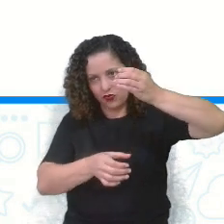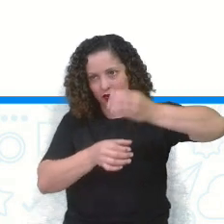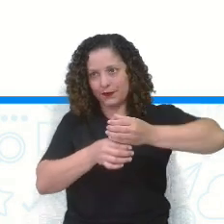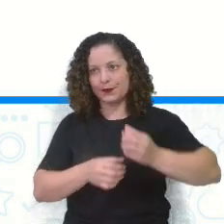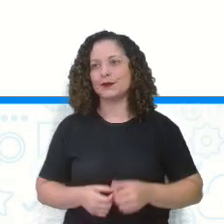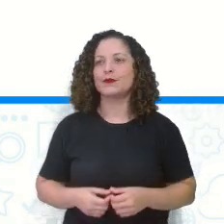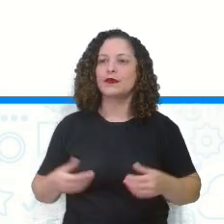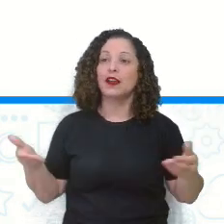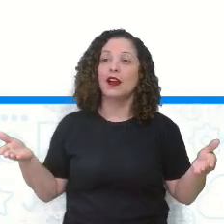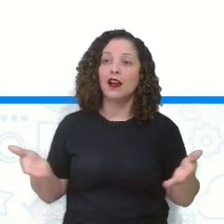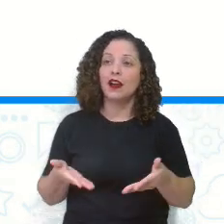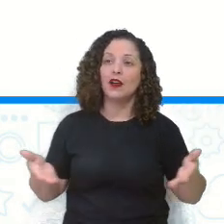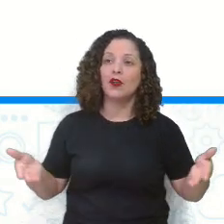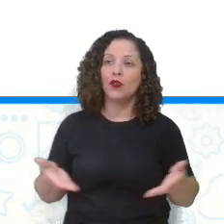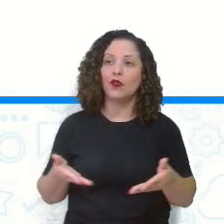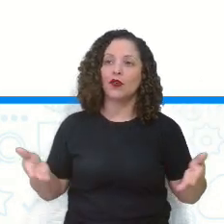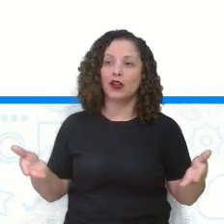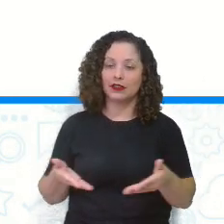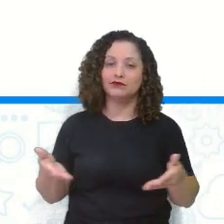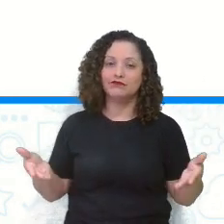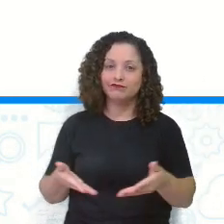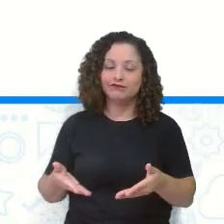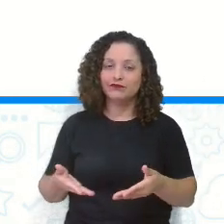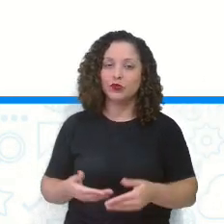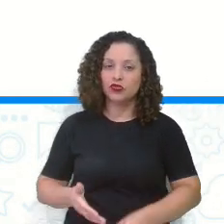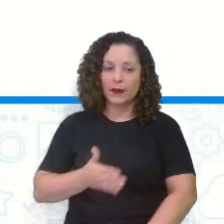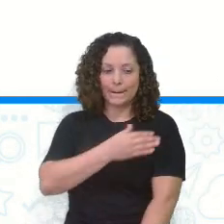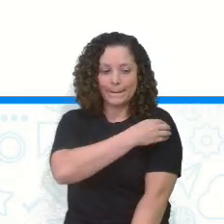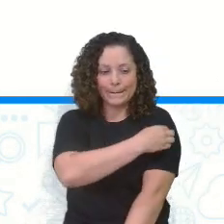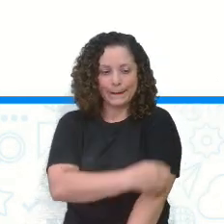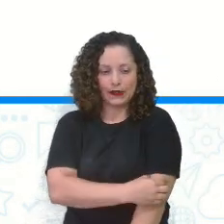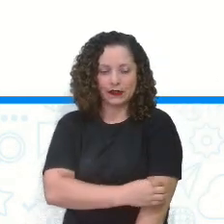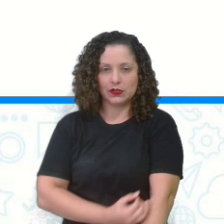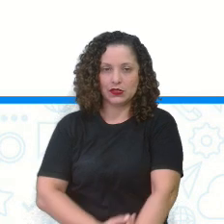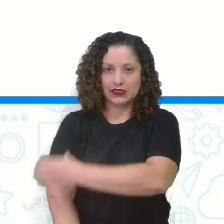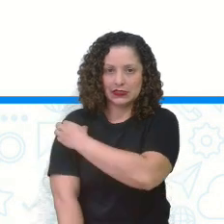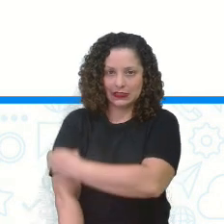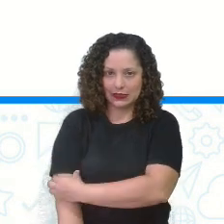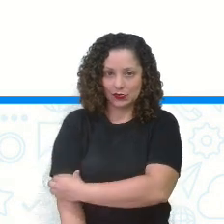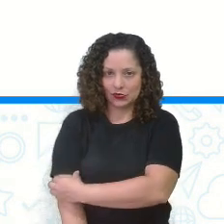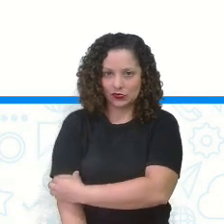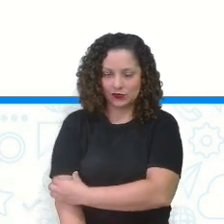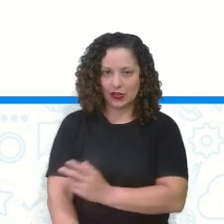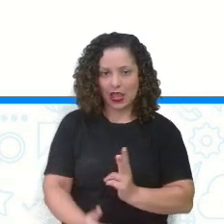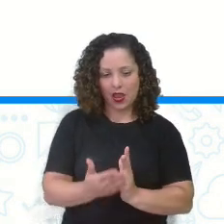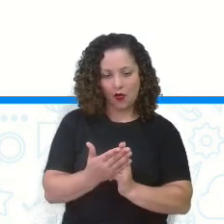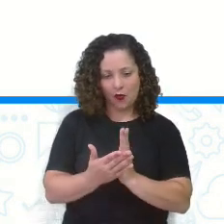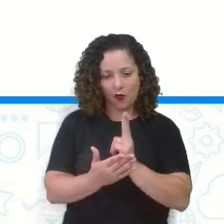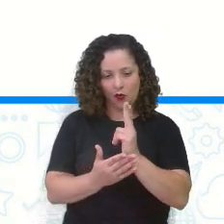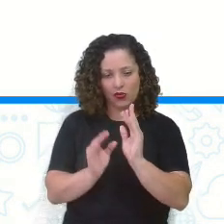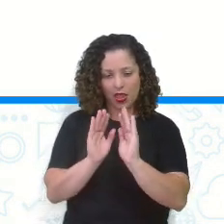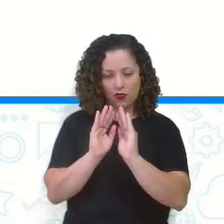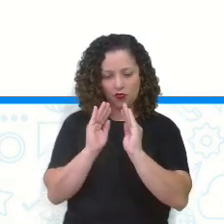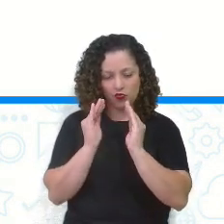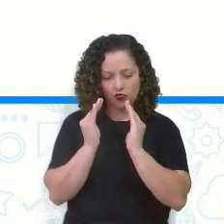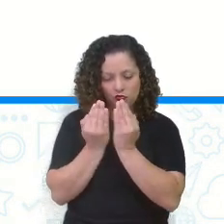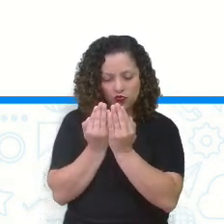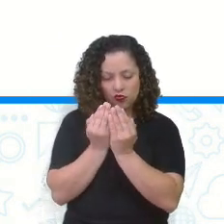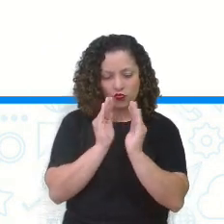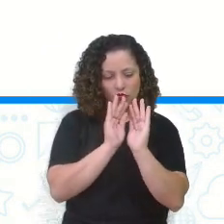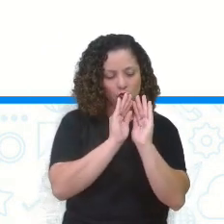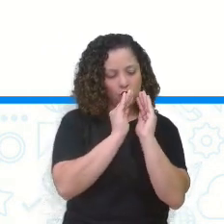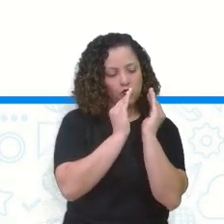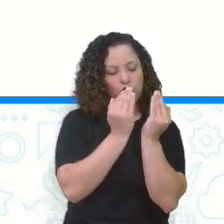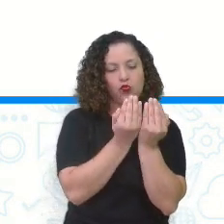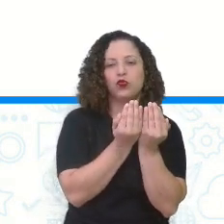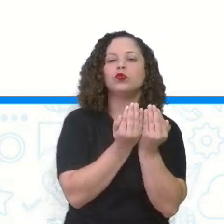olha aí, eu cortei o rolinho de papel higiênico ao meio e juntei também, tá? Eu fiz essa parte aí